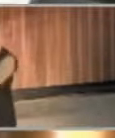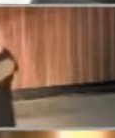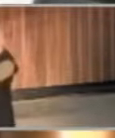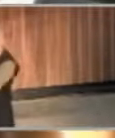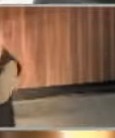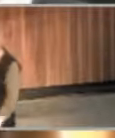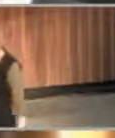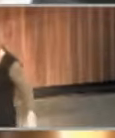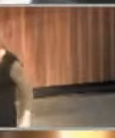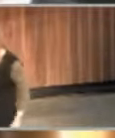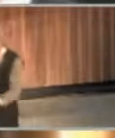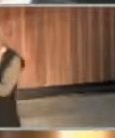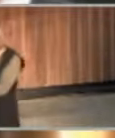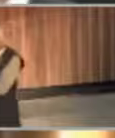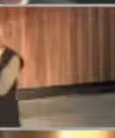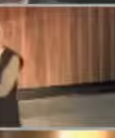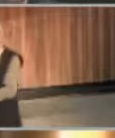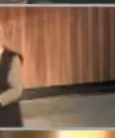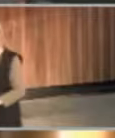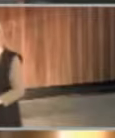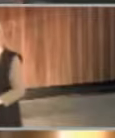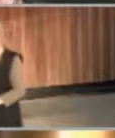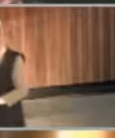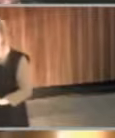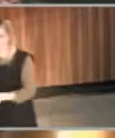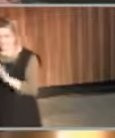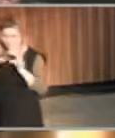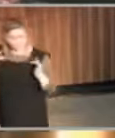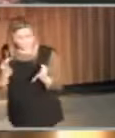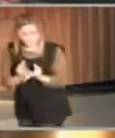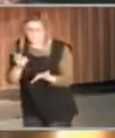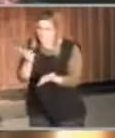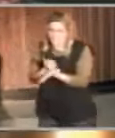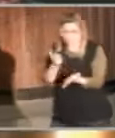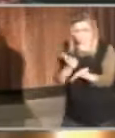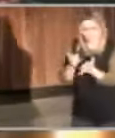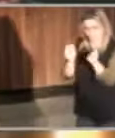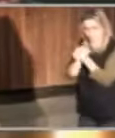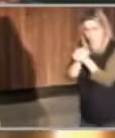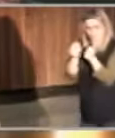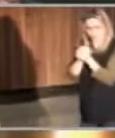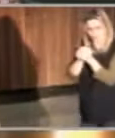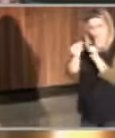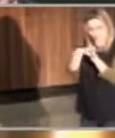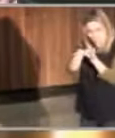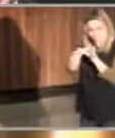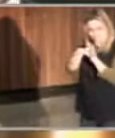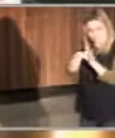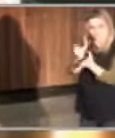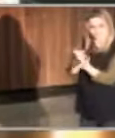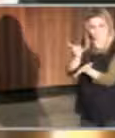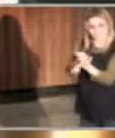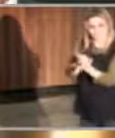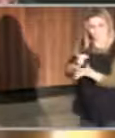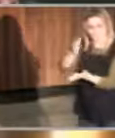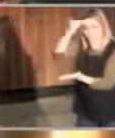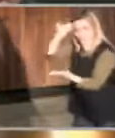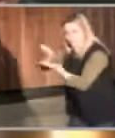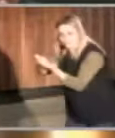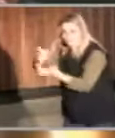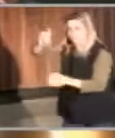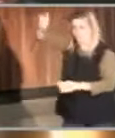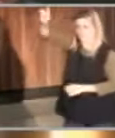das terras e a família então agora fazia parte do exército a família era o centro da economia